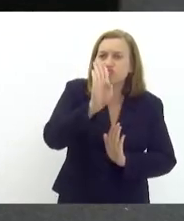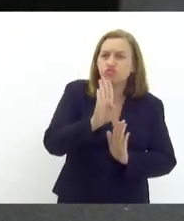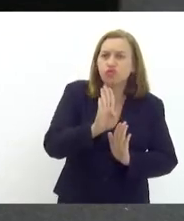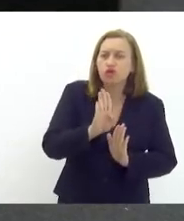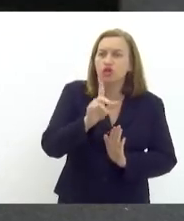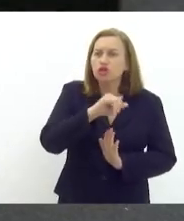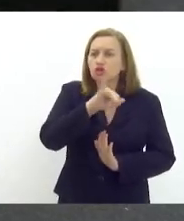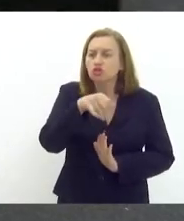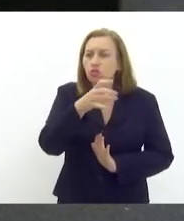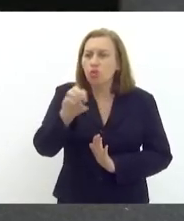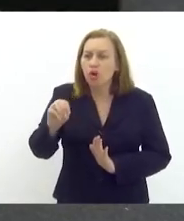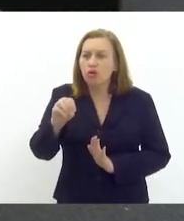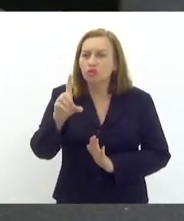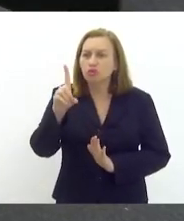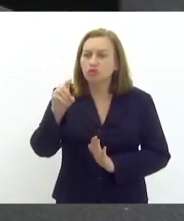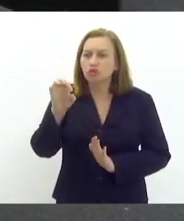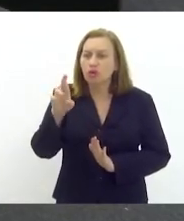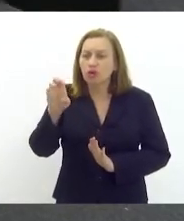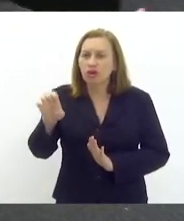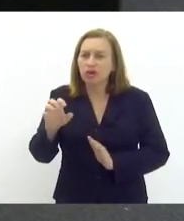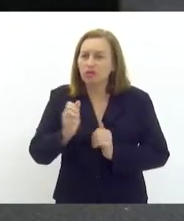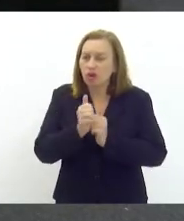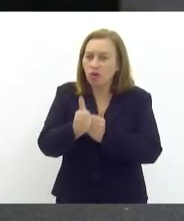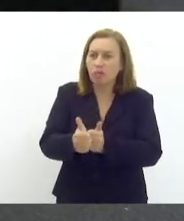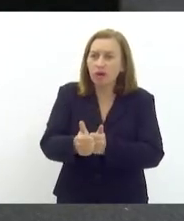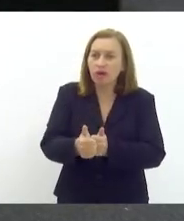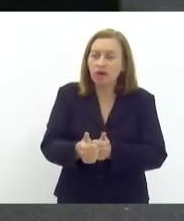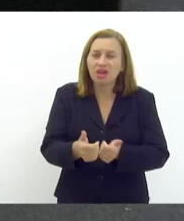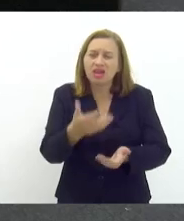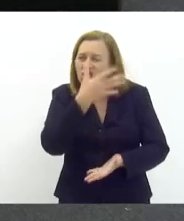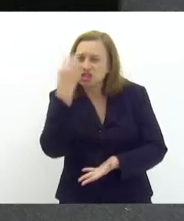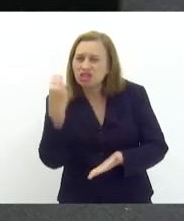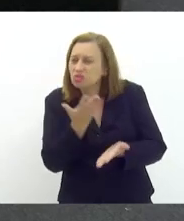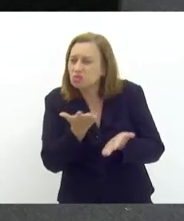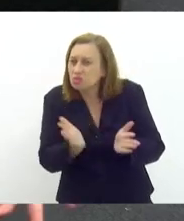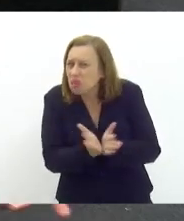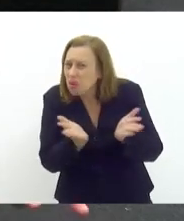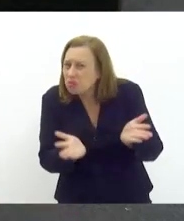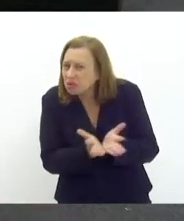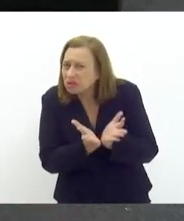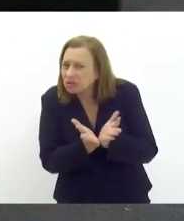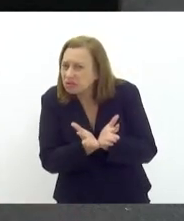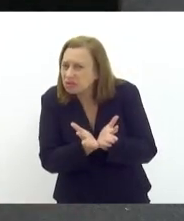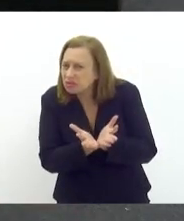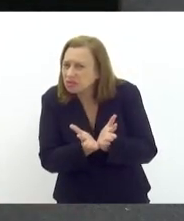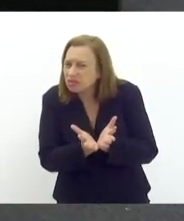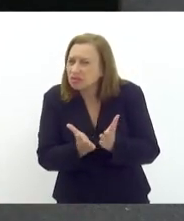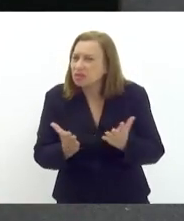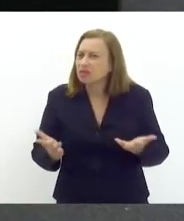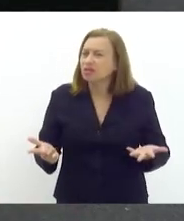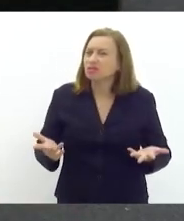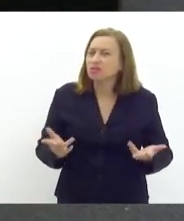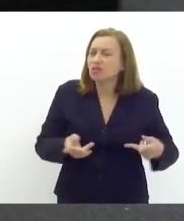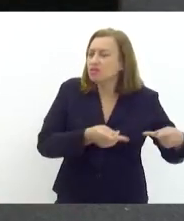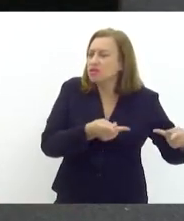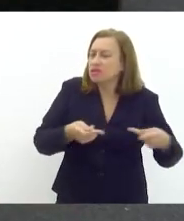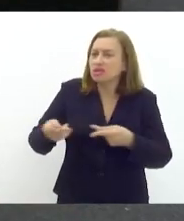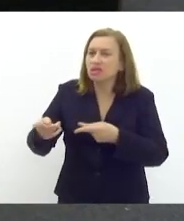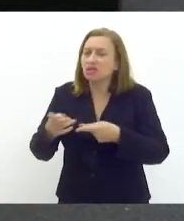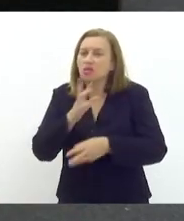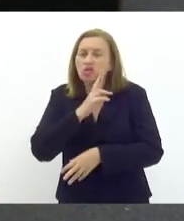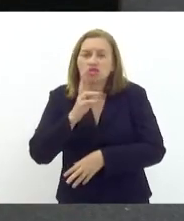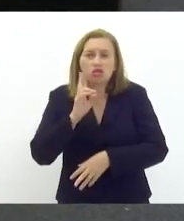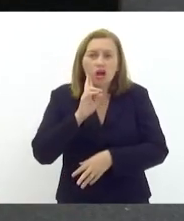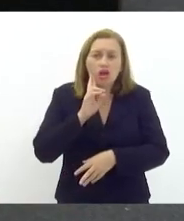onde você for e tá esquecendo do pobre tá esquecendo do Povo estão fazendo aí uma caravana pelos restaurantes populares de café